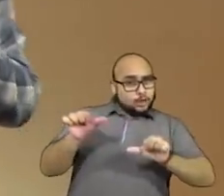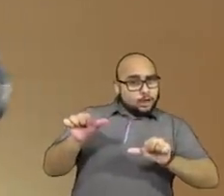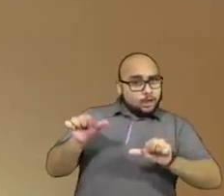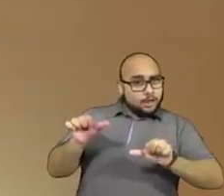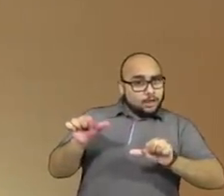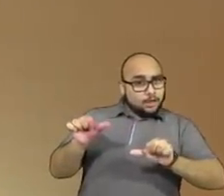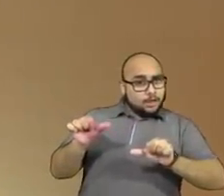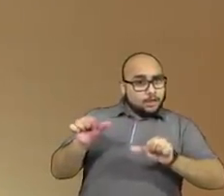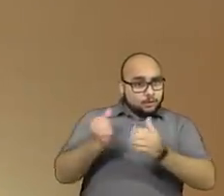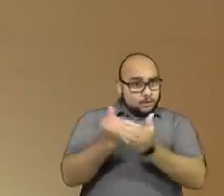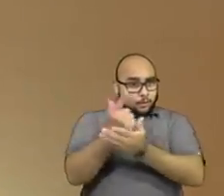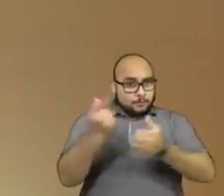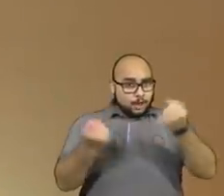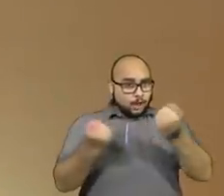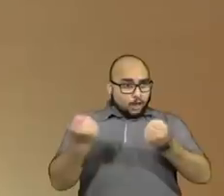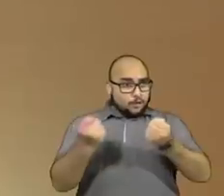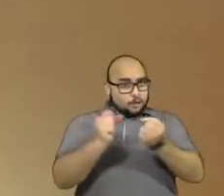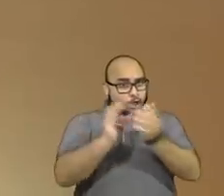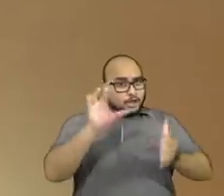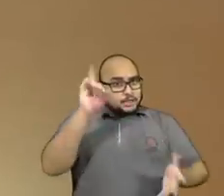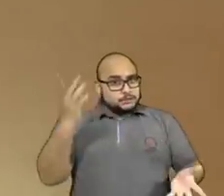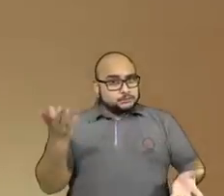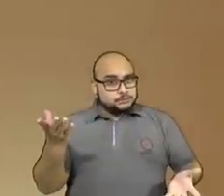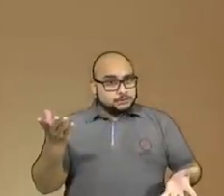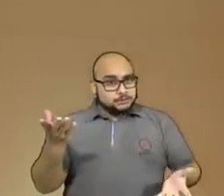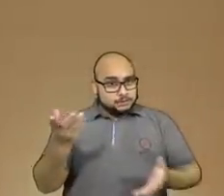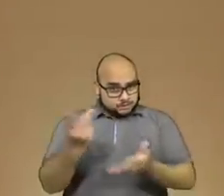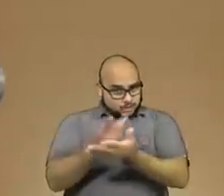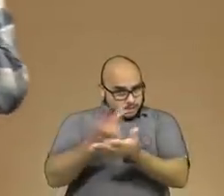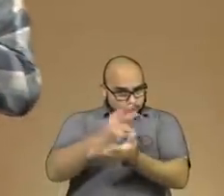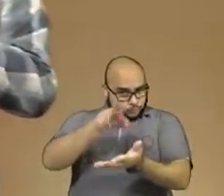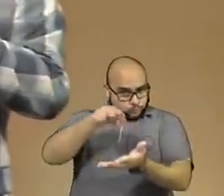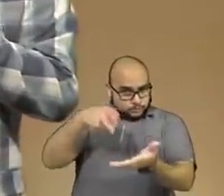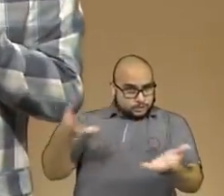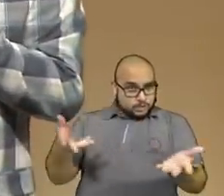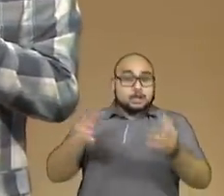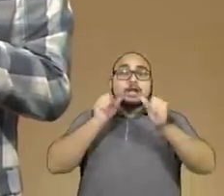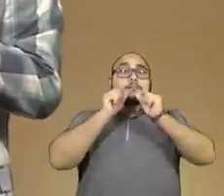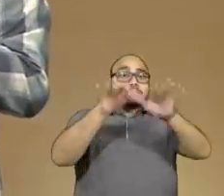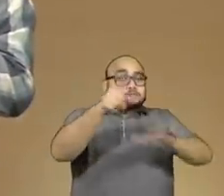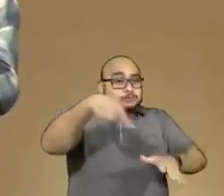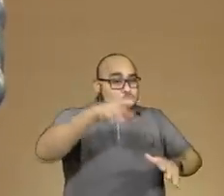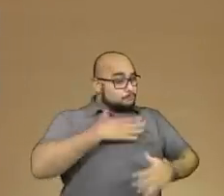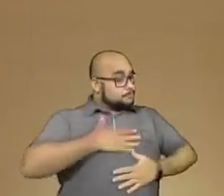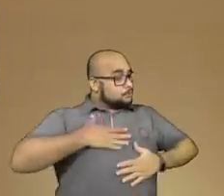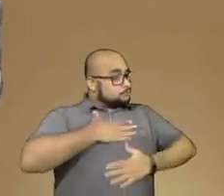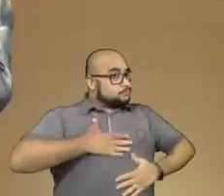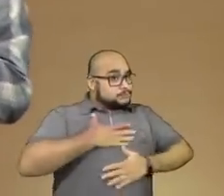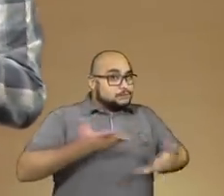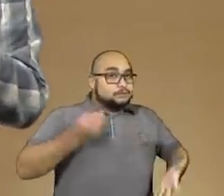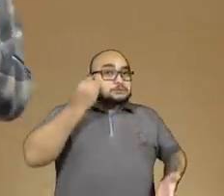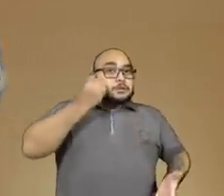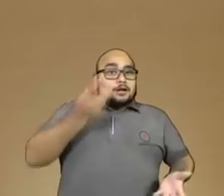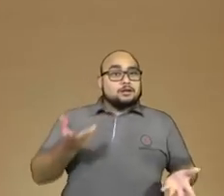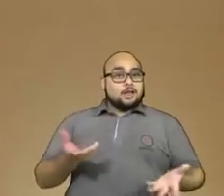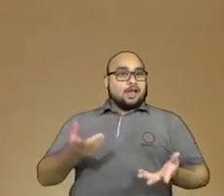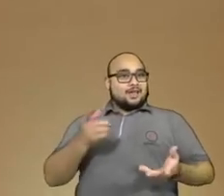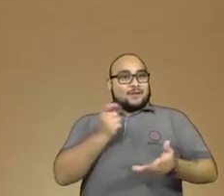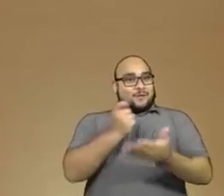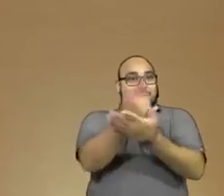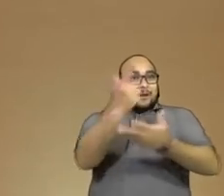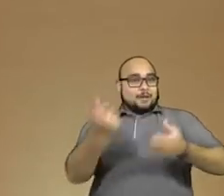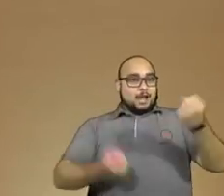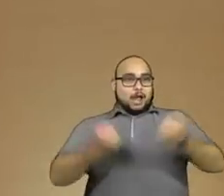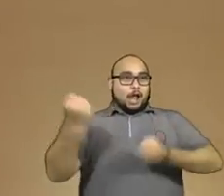Compra carro. Glória a Deus, não tem nada contra. A bênção é para você usufruir. E aí compra carro, e aí